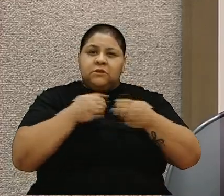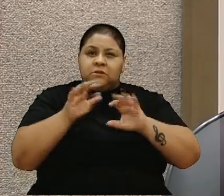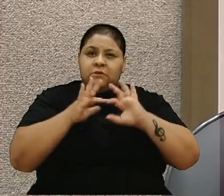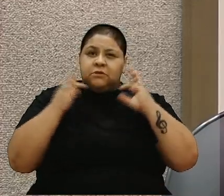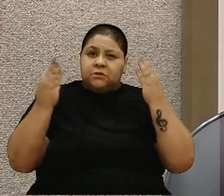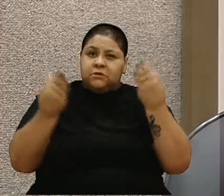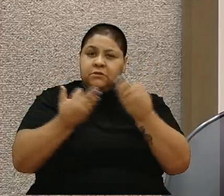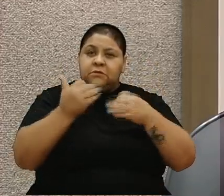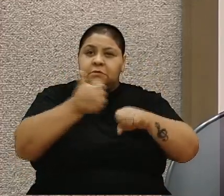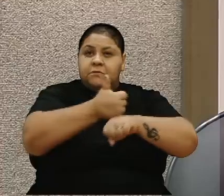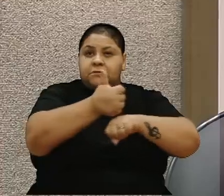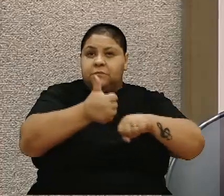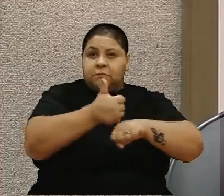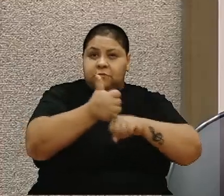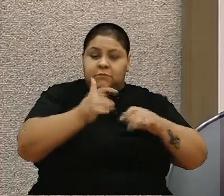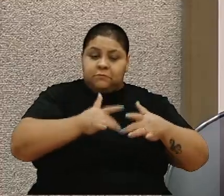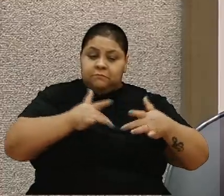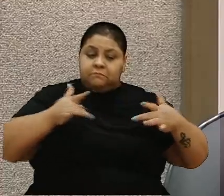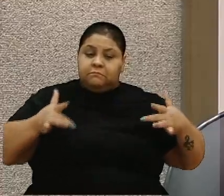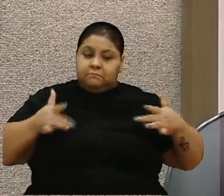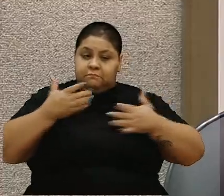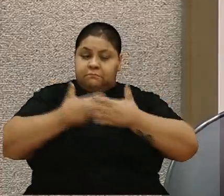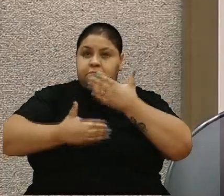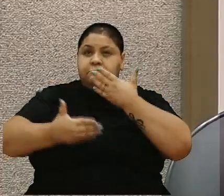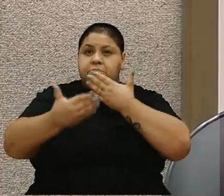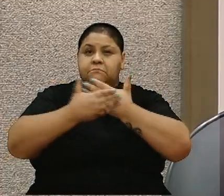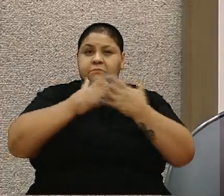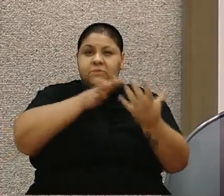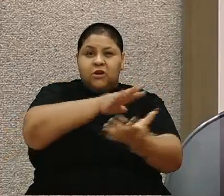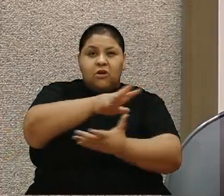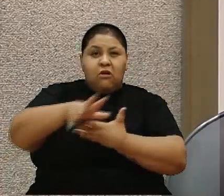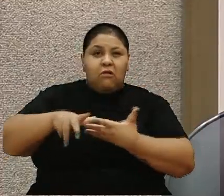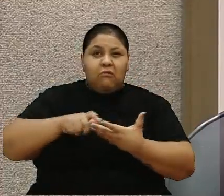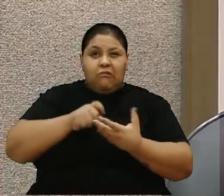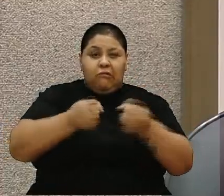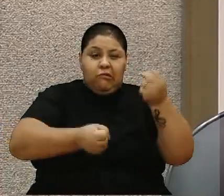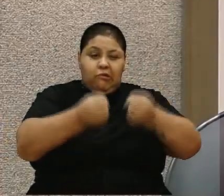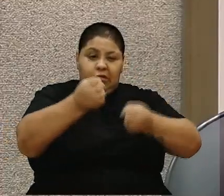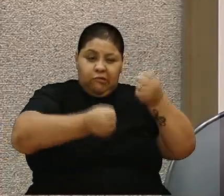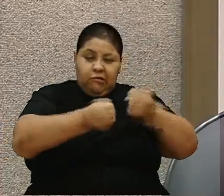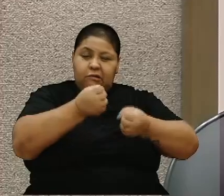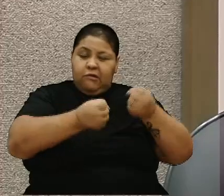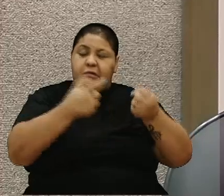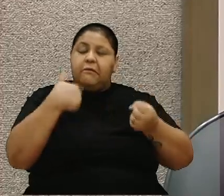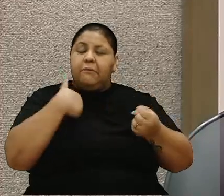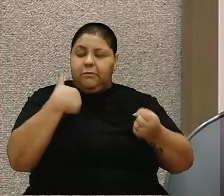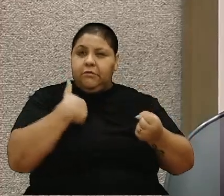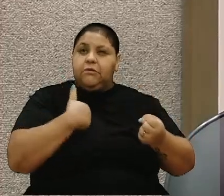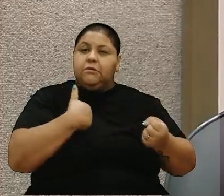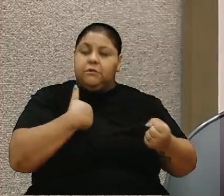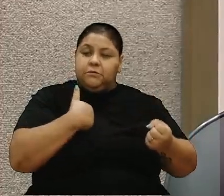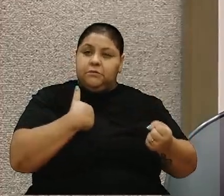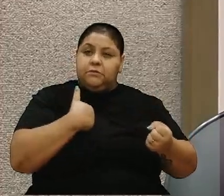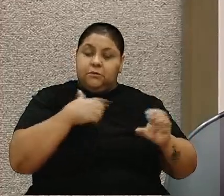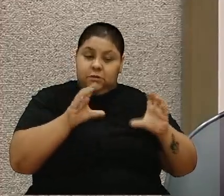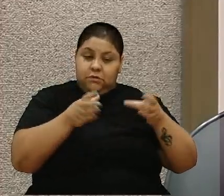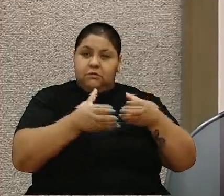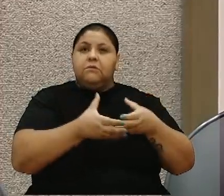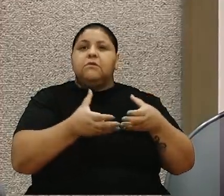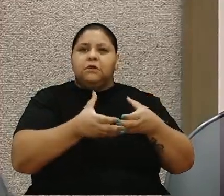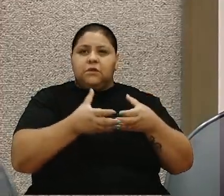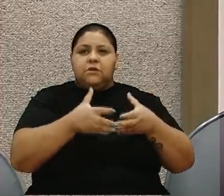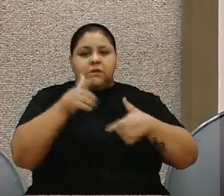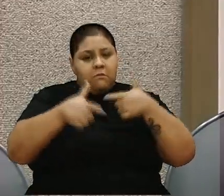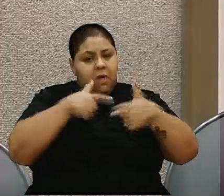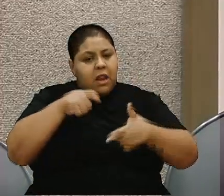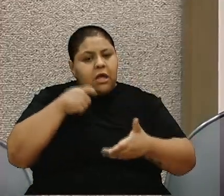do Chonardi, minha solidariedade a todo esse mundo do automobilismo, né, que é um grupo que pega junto,